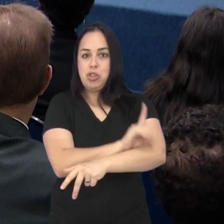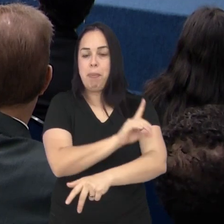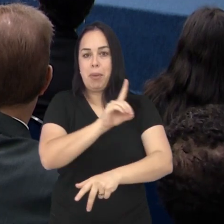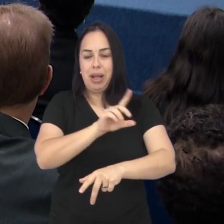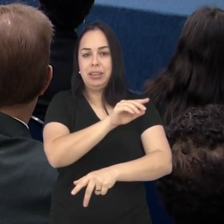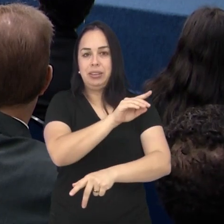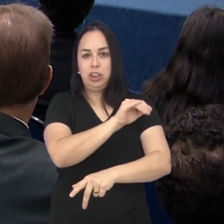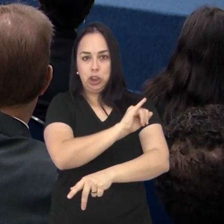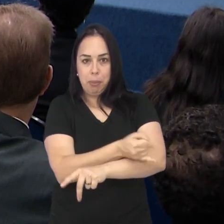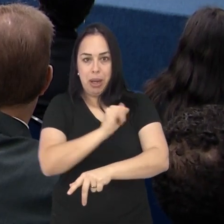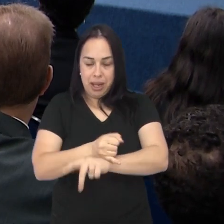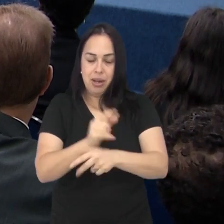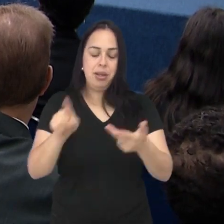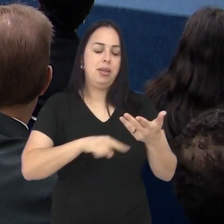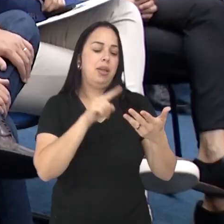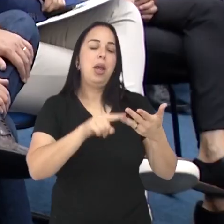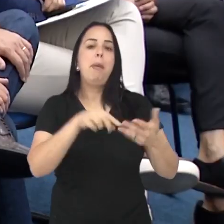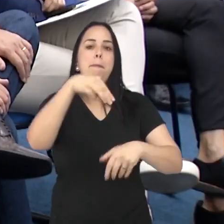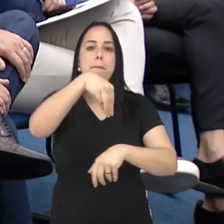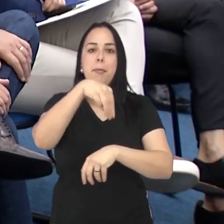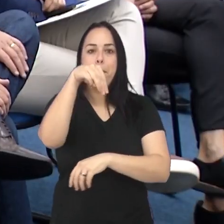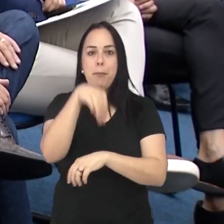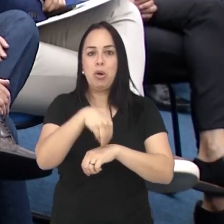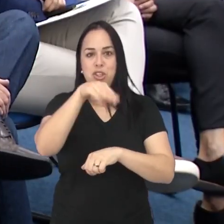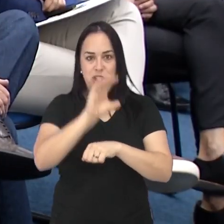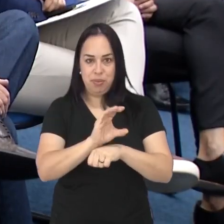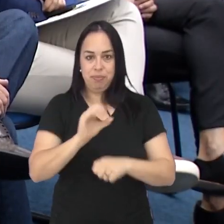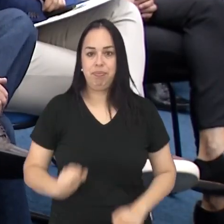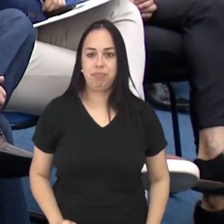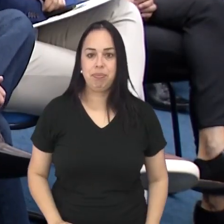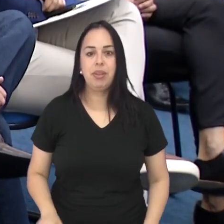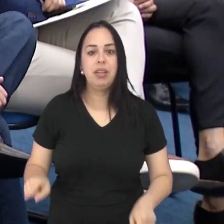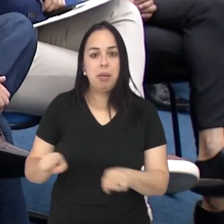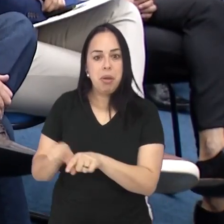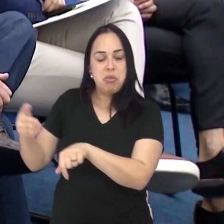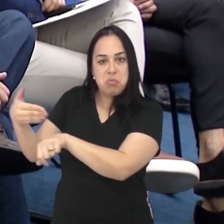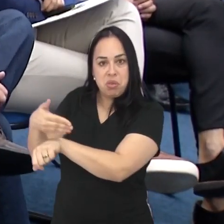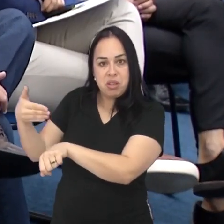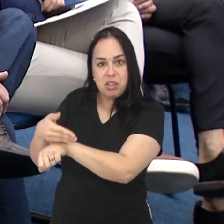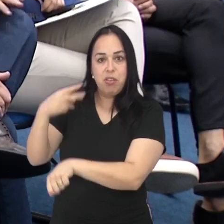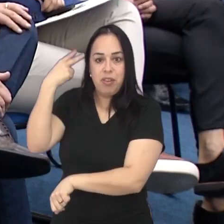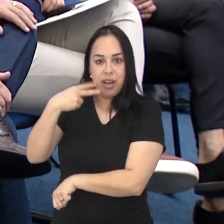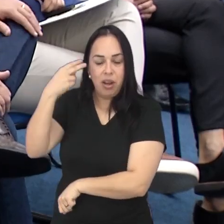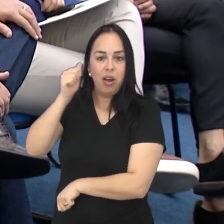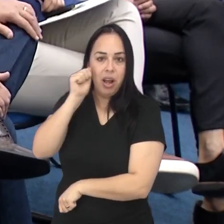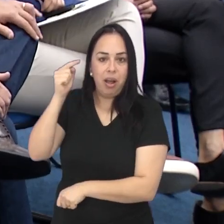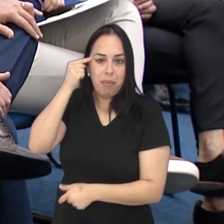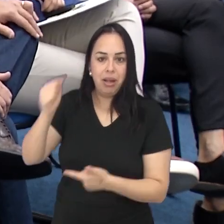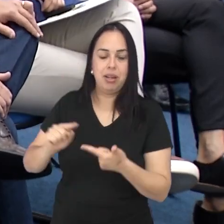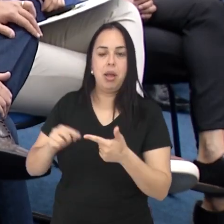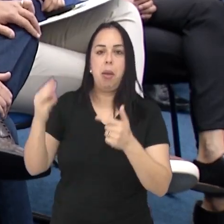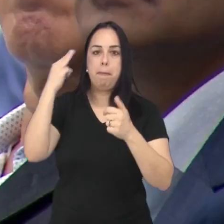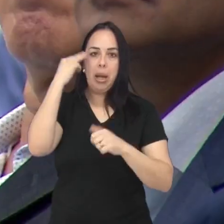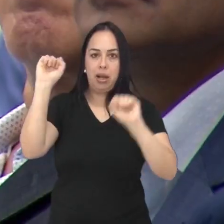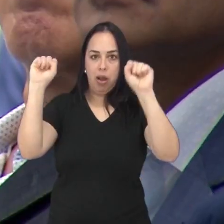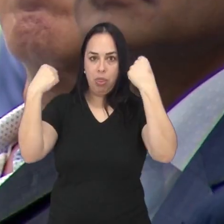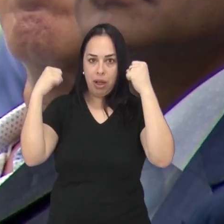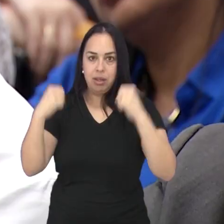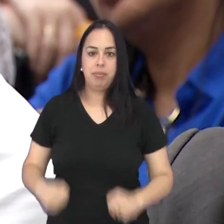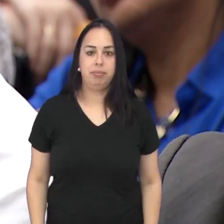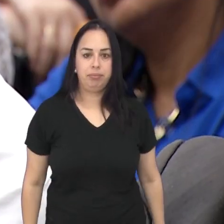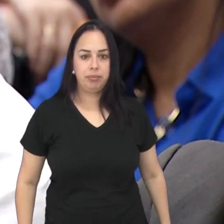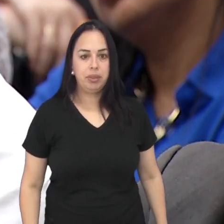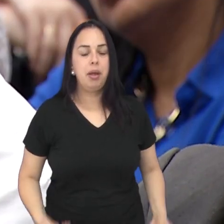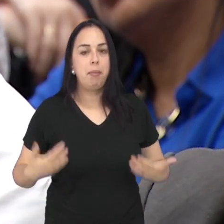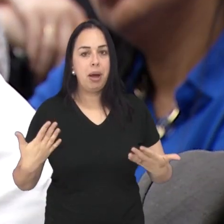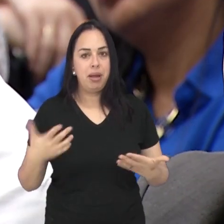Jordão, Jambeiro e Mogi das Cruzes. Entre os representantes do Legislativo de São José, compareceram os vereadores Amélia Naomi